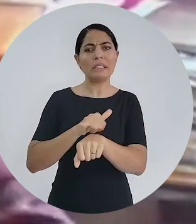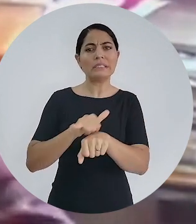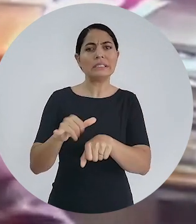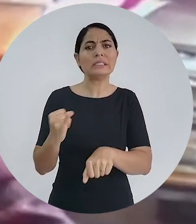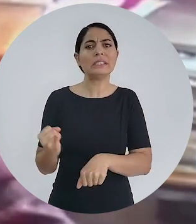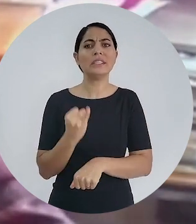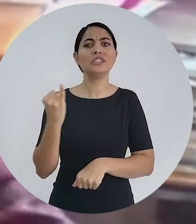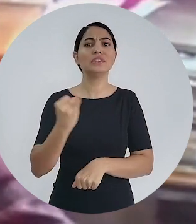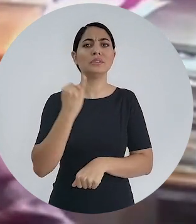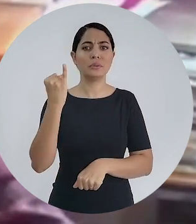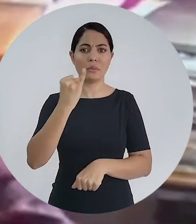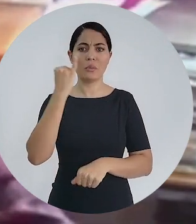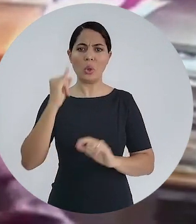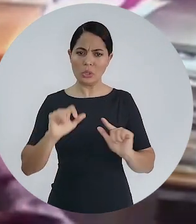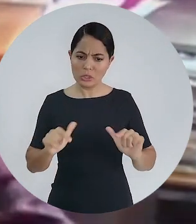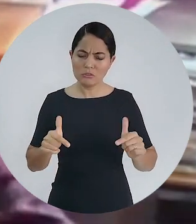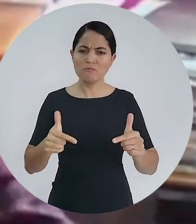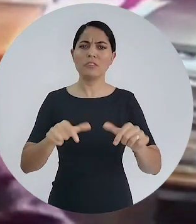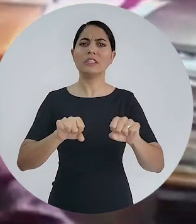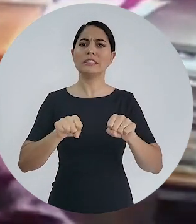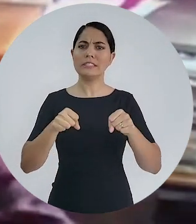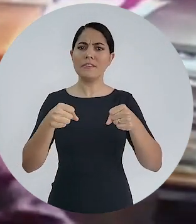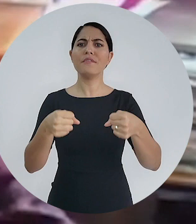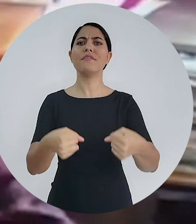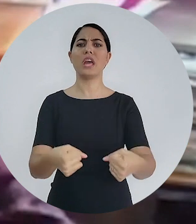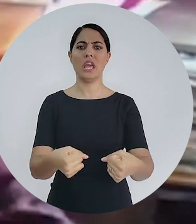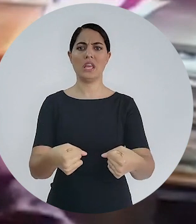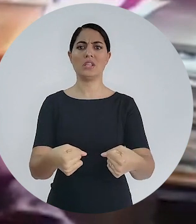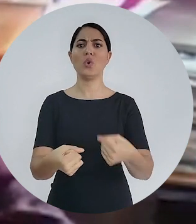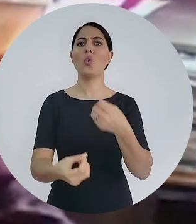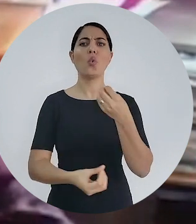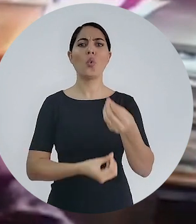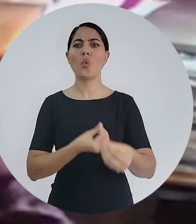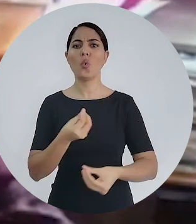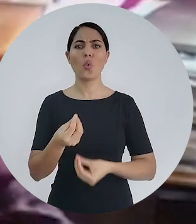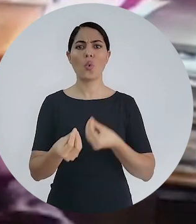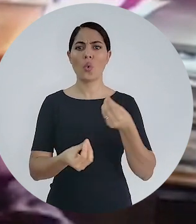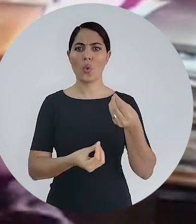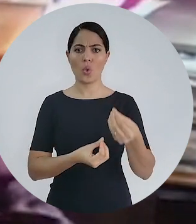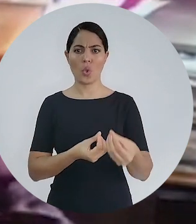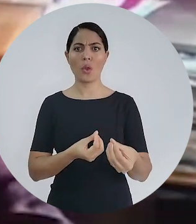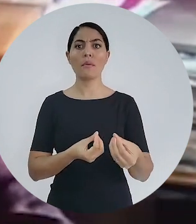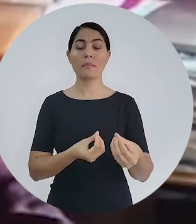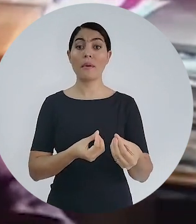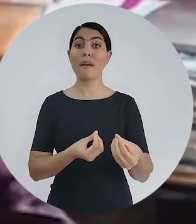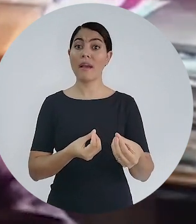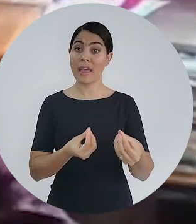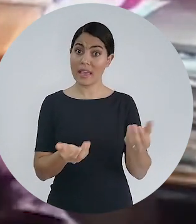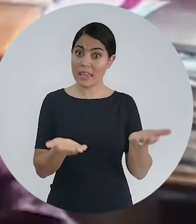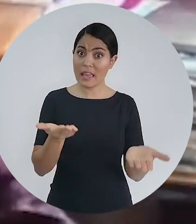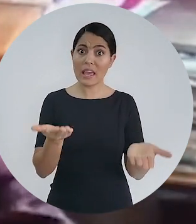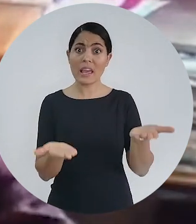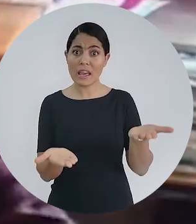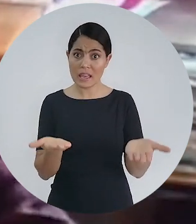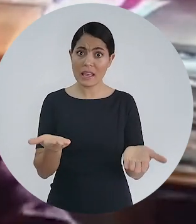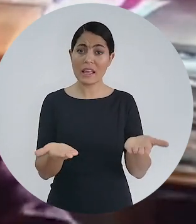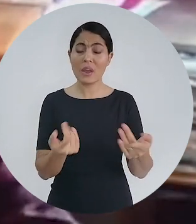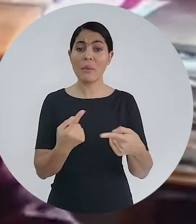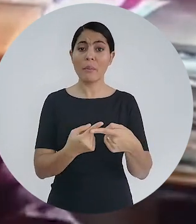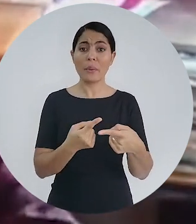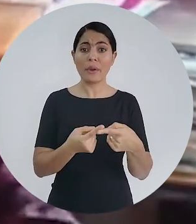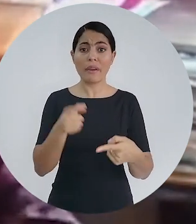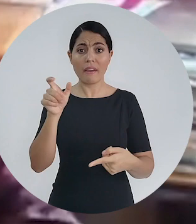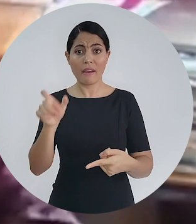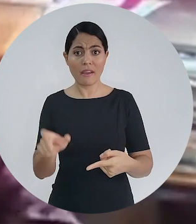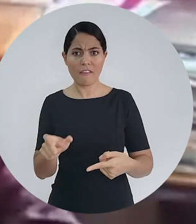importantes para o exercício de direito de defesa, equilibrando as forças dos atores processuais, a acusação e a